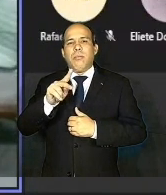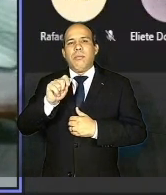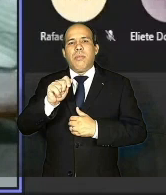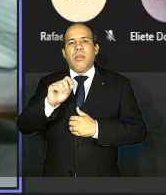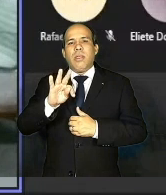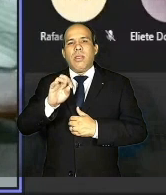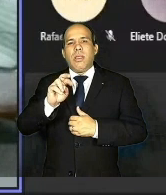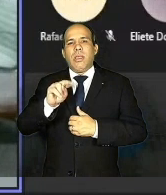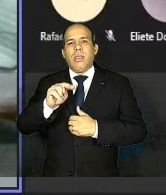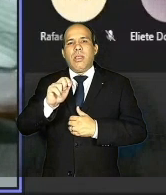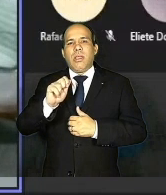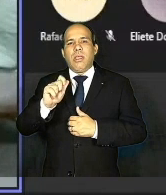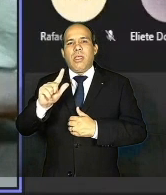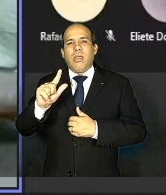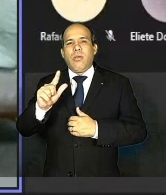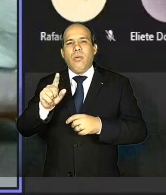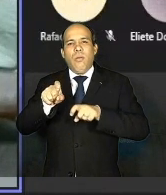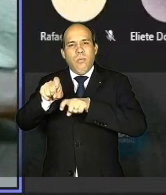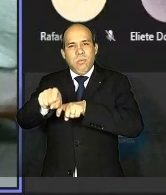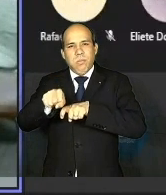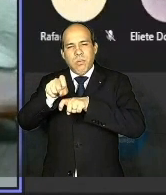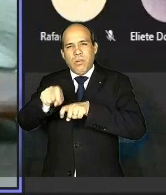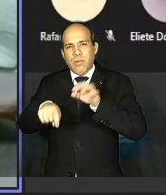Padre Bernardo, na região de Padre Bernardo.